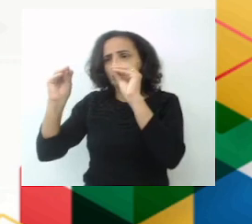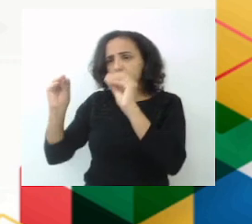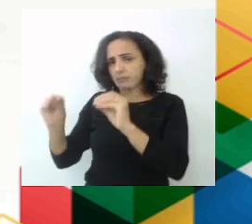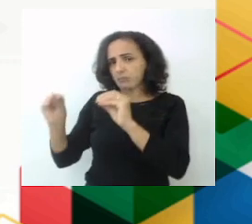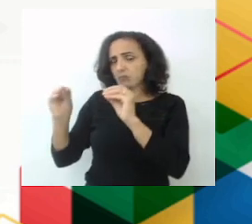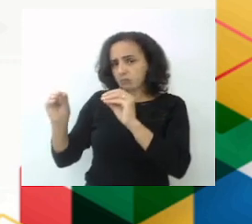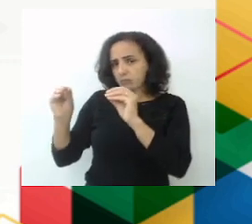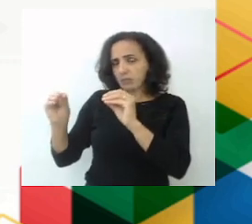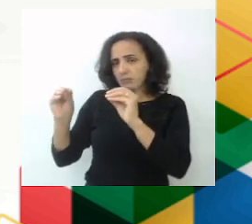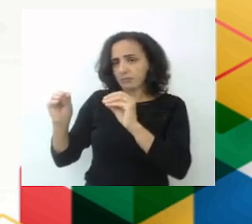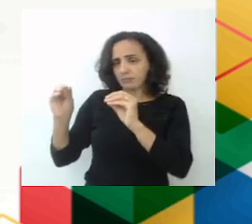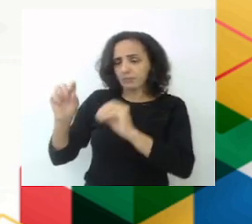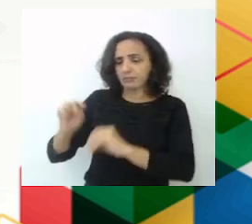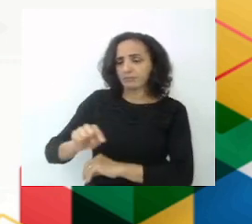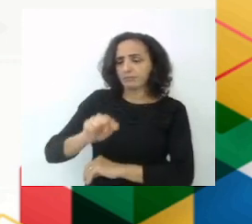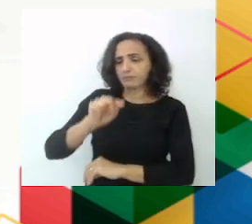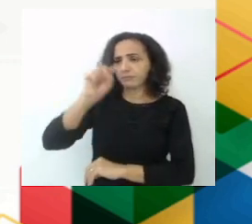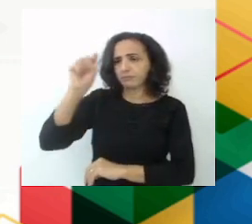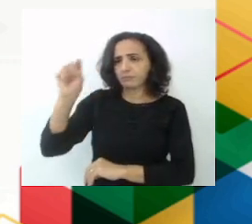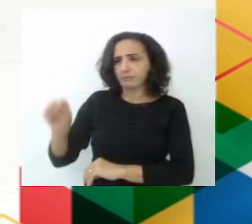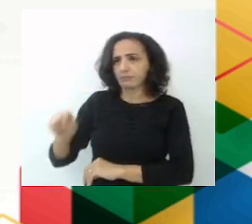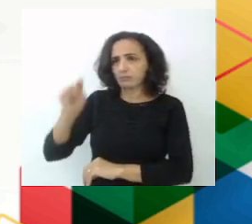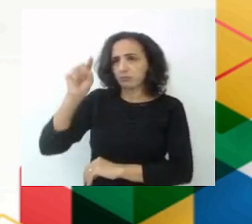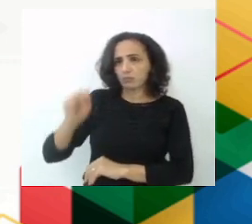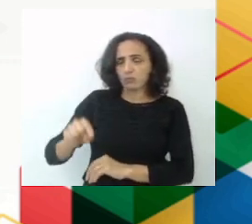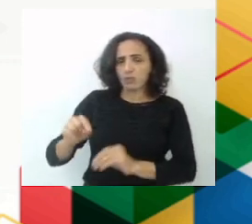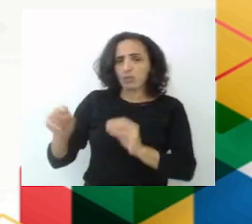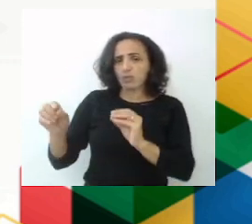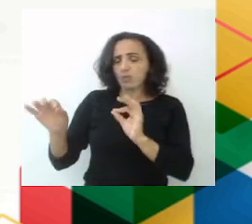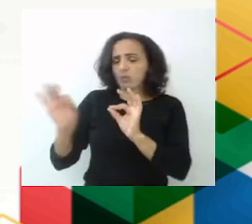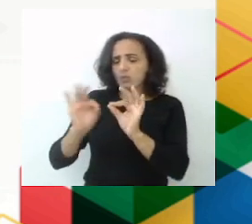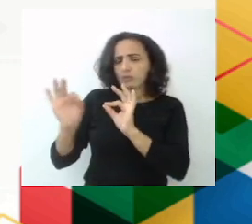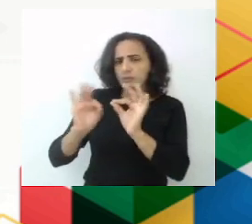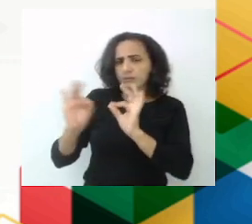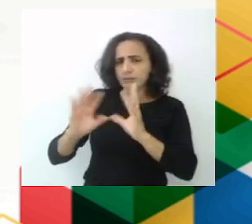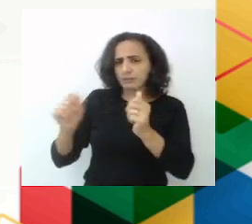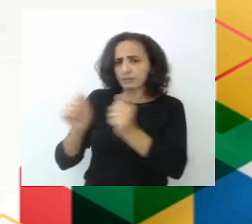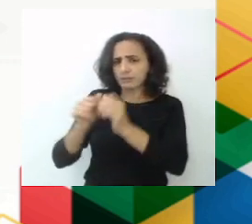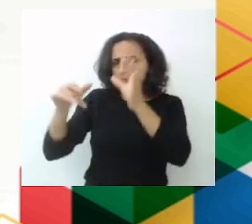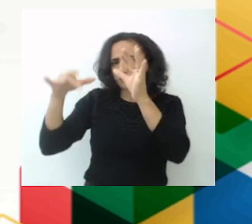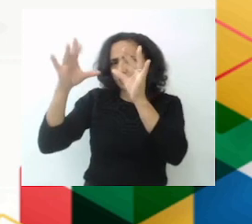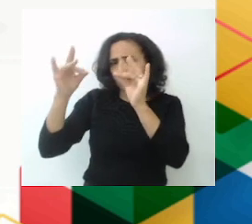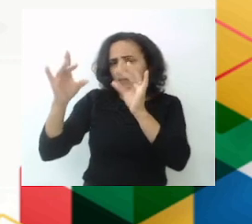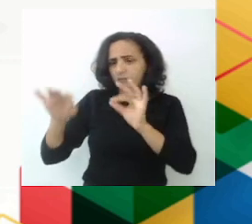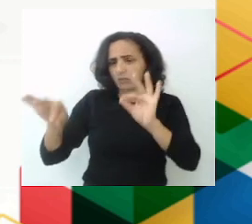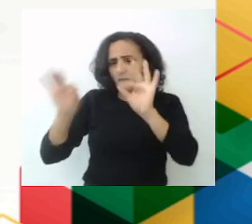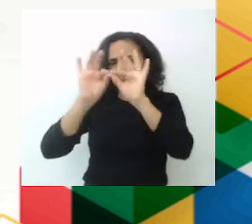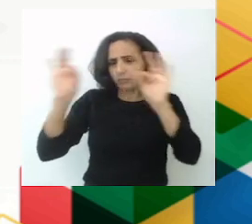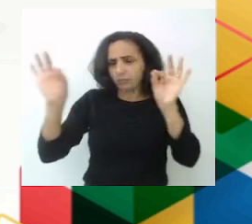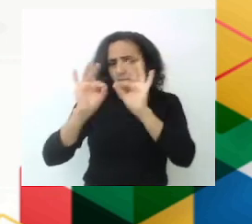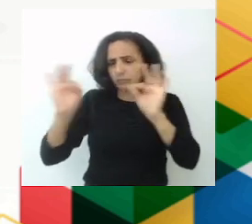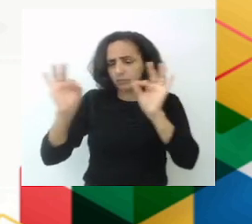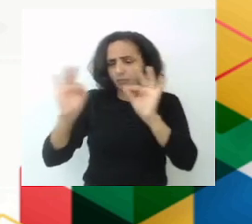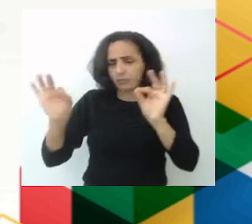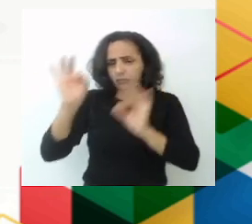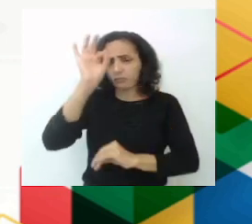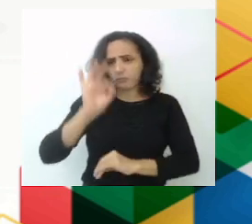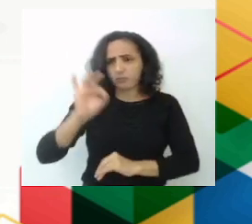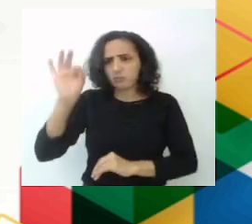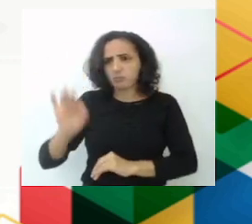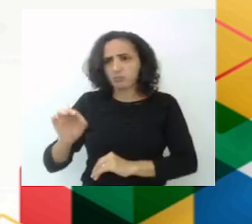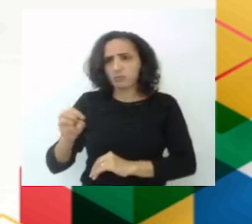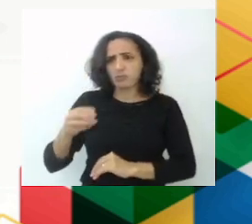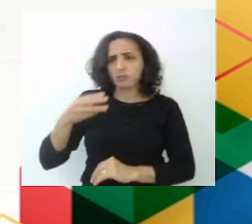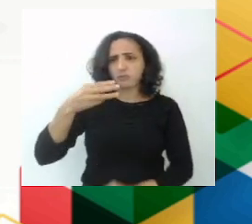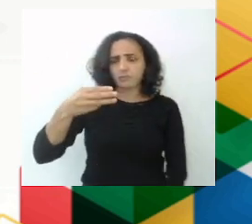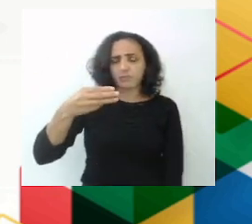você escolheu na expressão, resolver e depois colocar os pontos no plano cartesiano. Então, menos 3